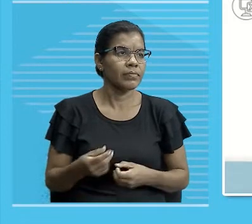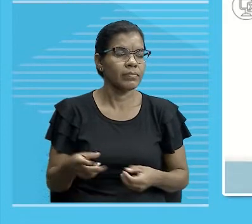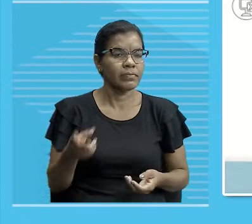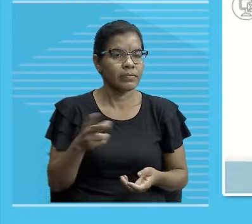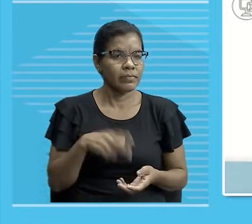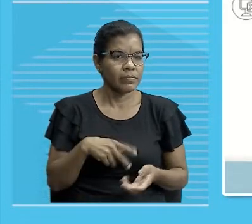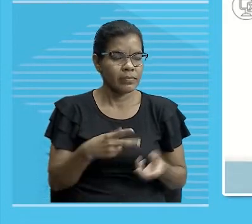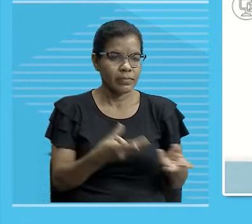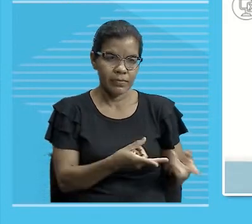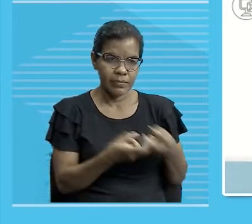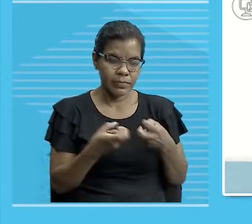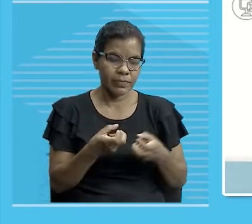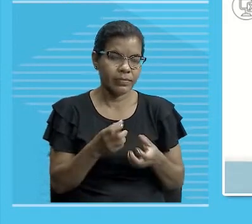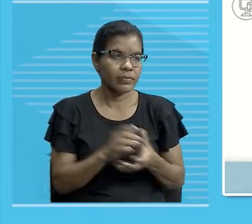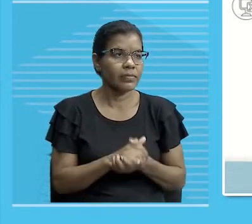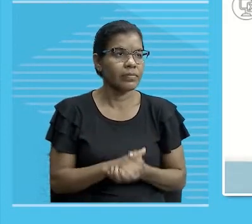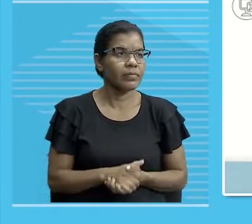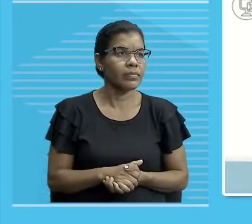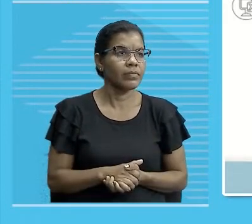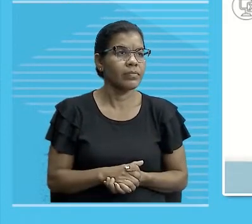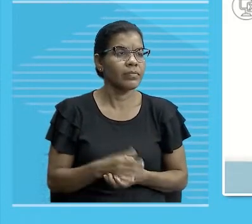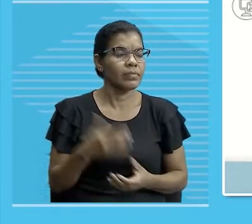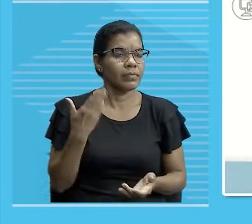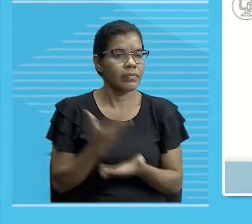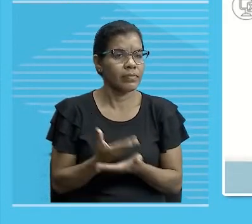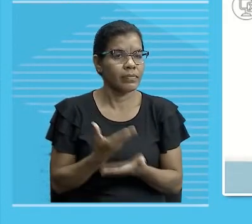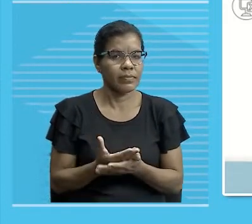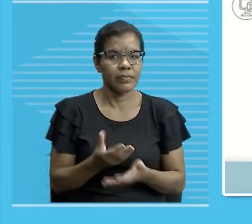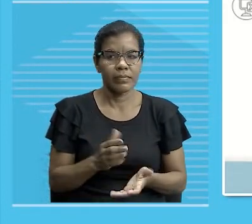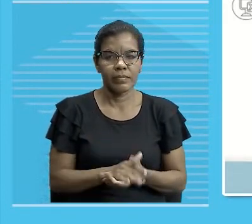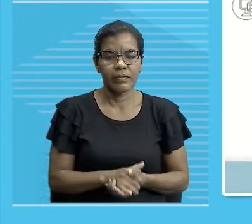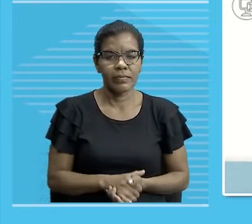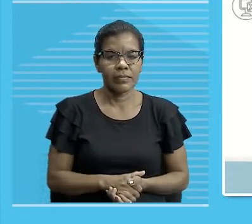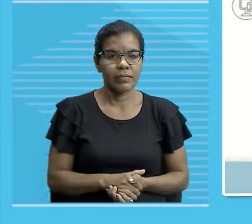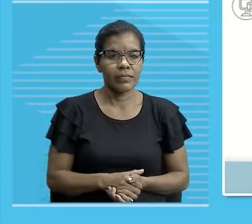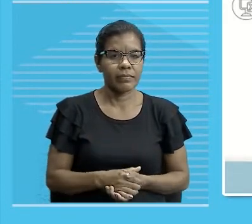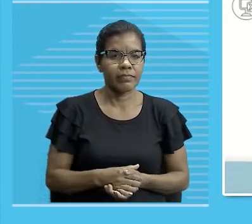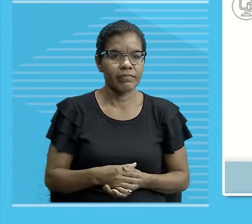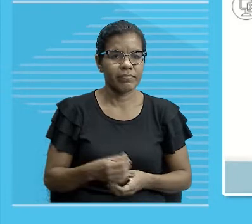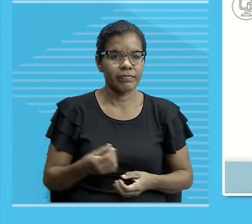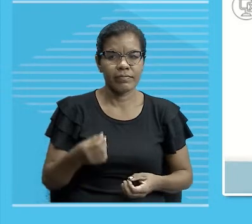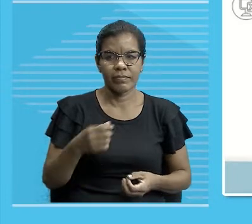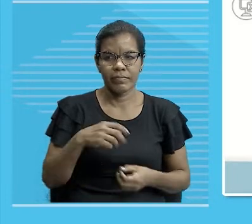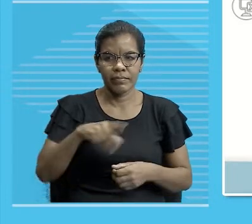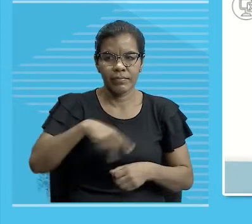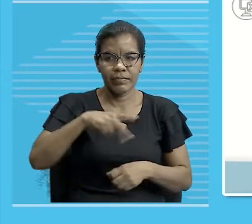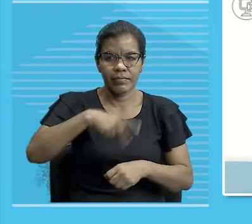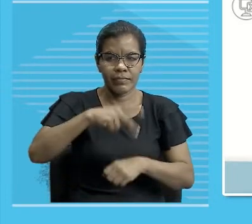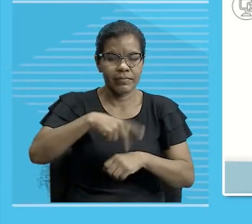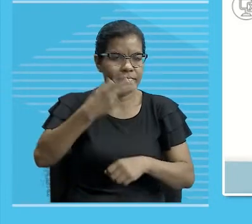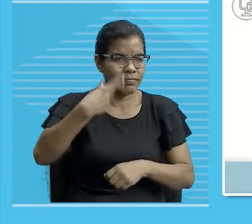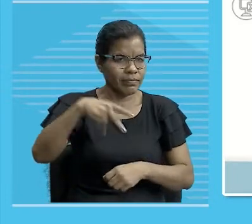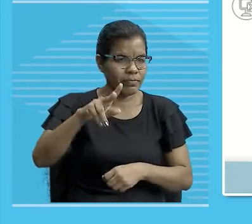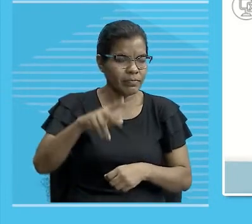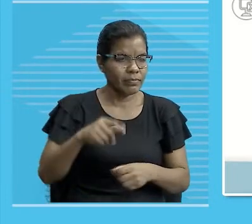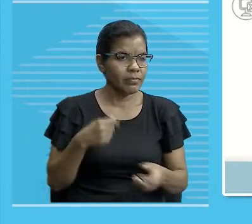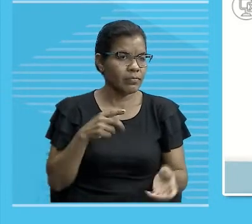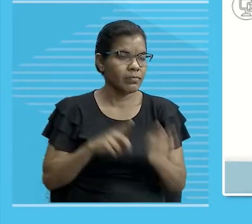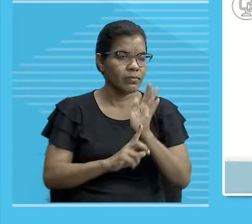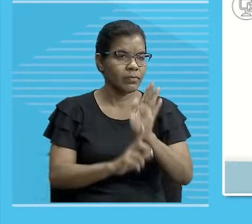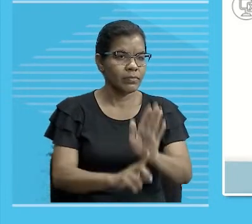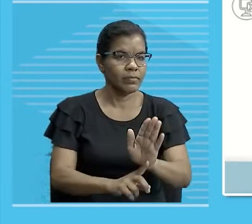aí em estudos internacionais de prevalência,